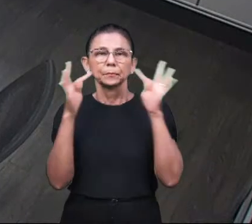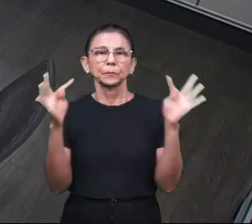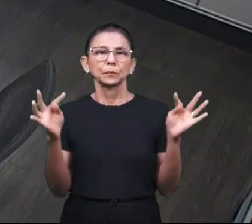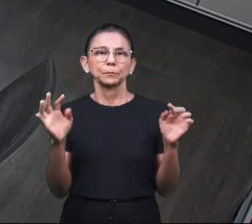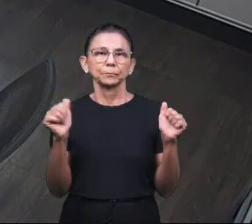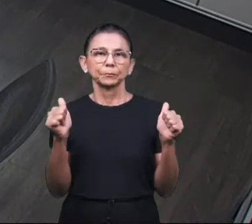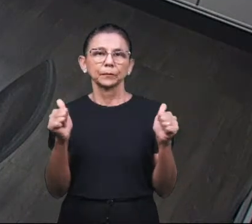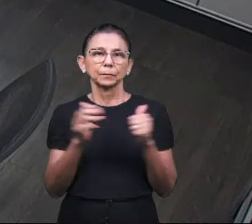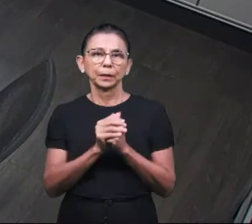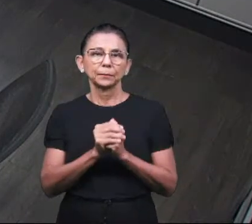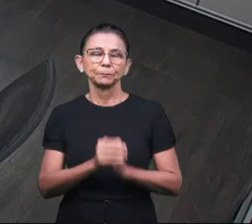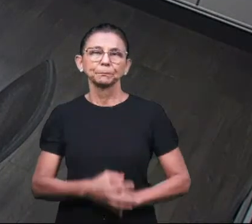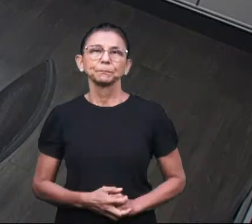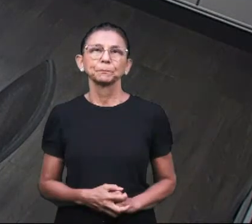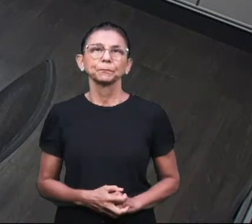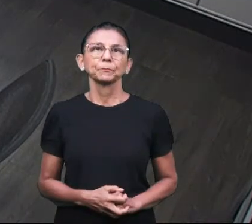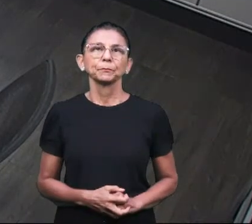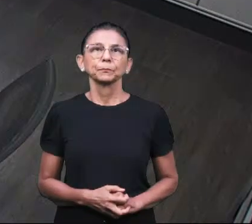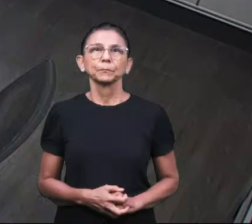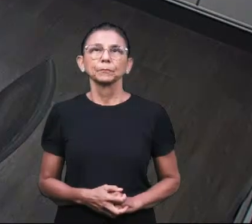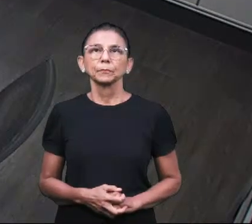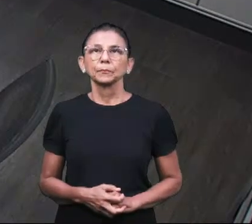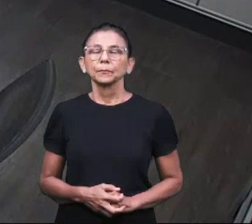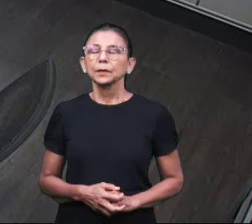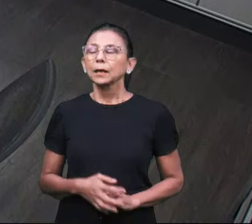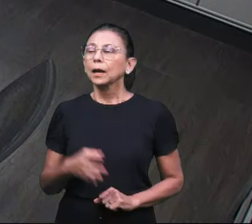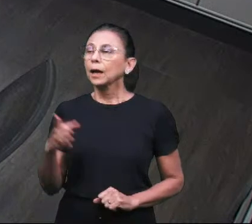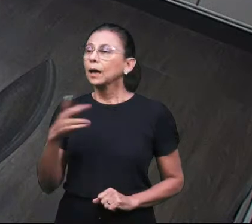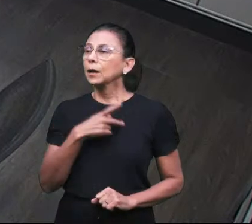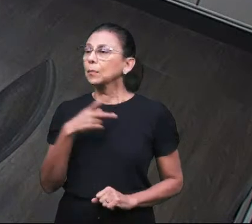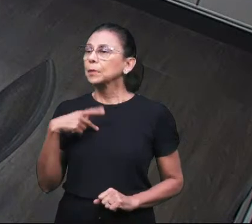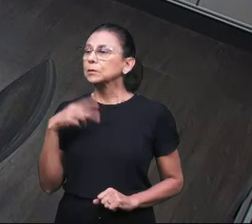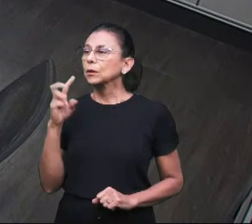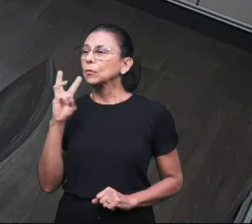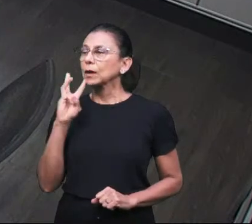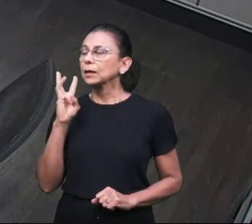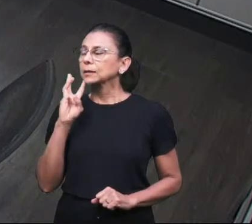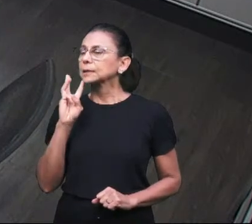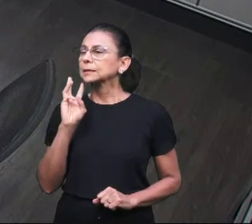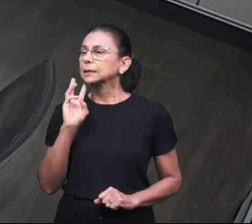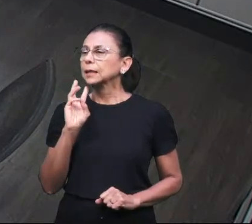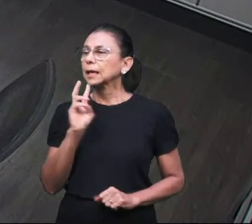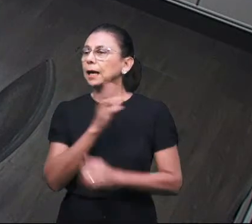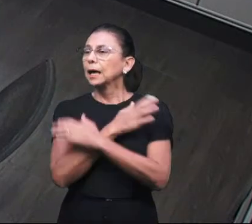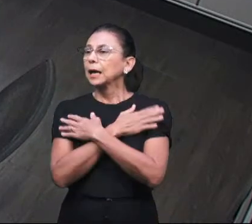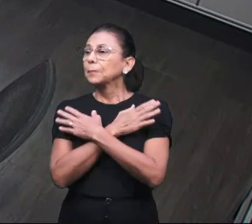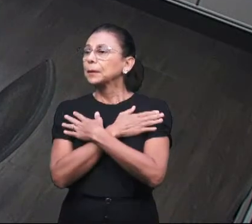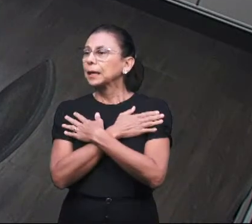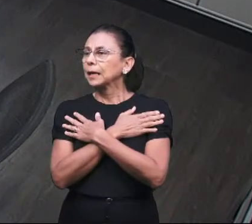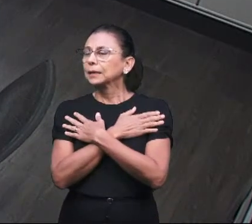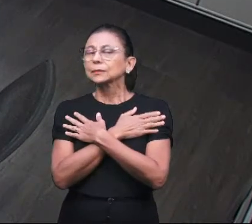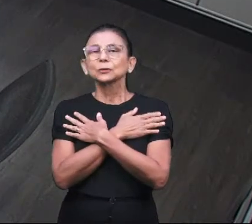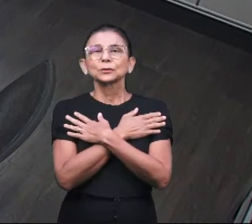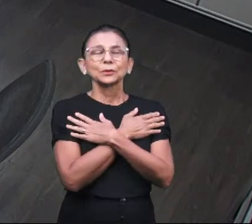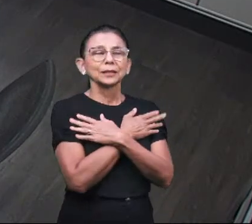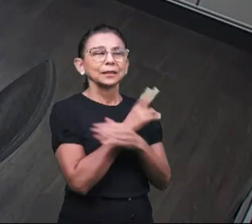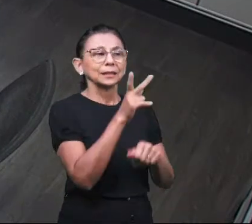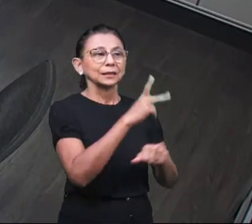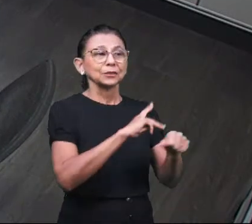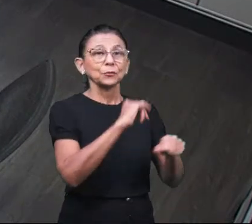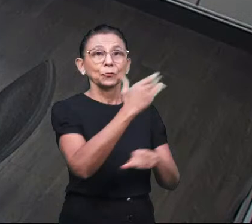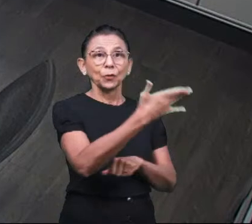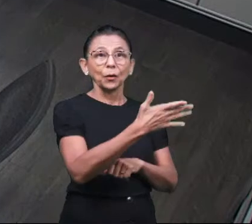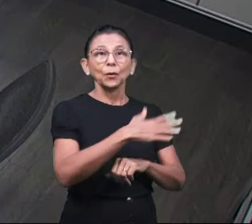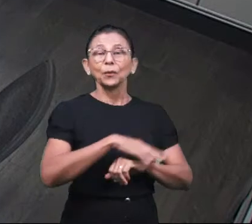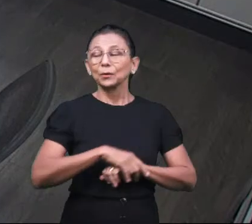Amém. Amém, pastor. Deixa eu mandar um abraço aqui, os irmãos de fora, né? Os irmãos do exterior, a Marcília Barbosa, desejando a paz